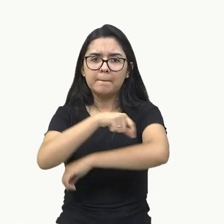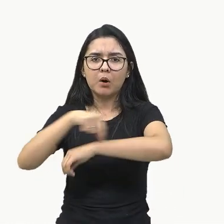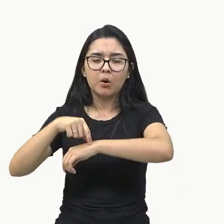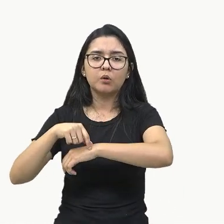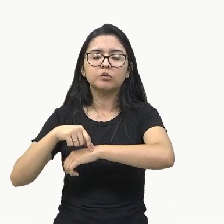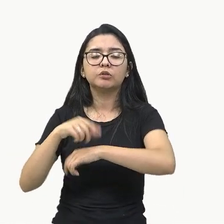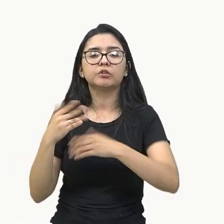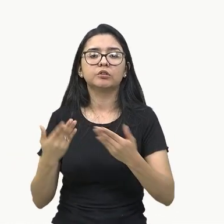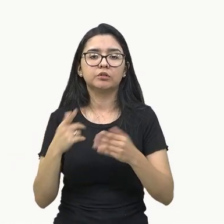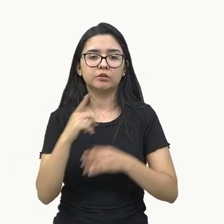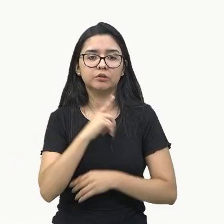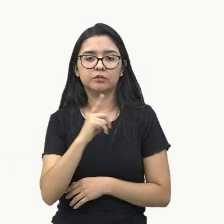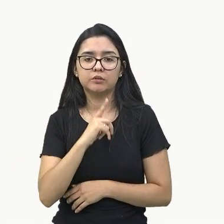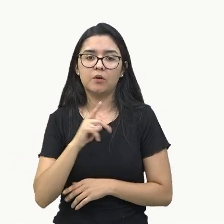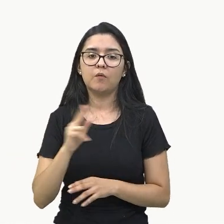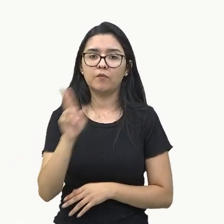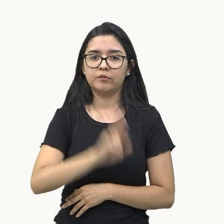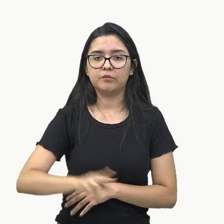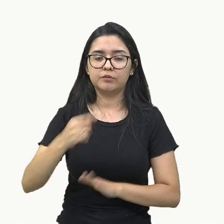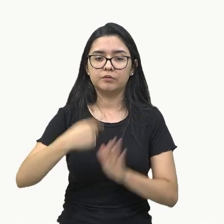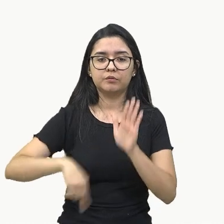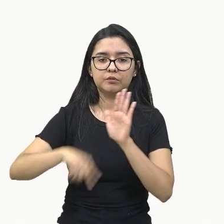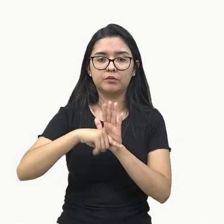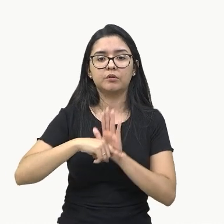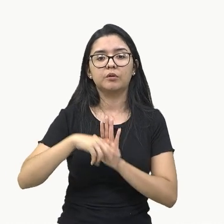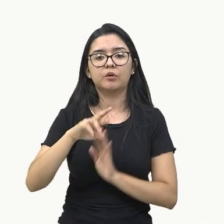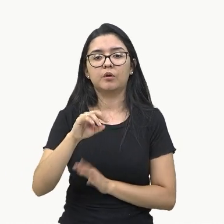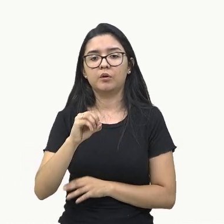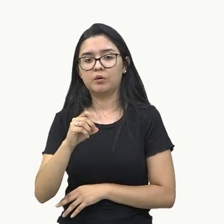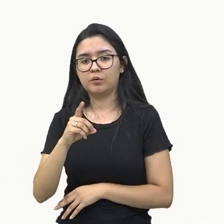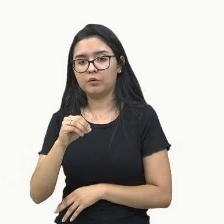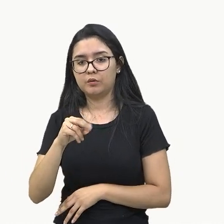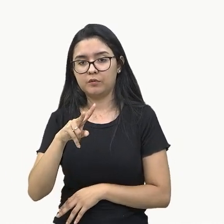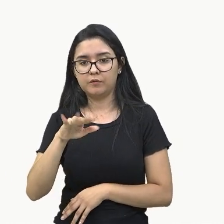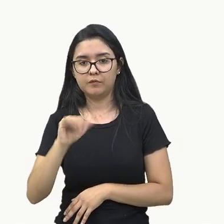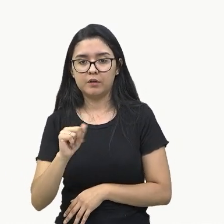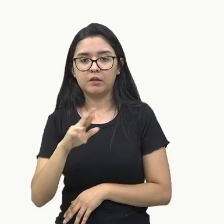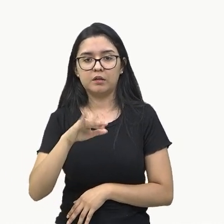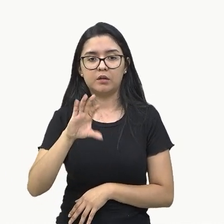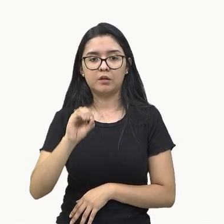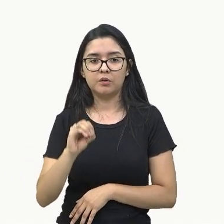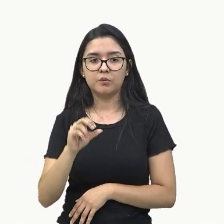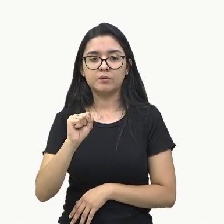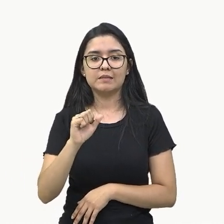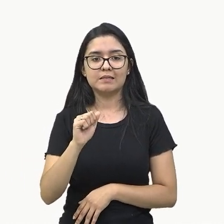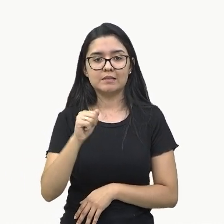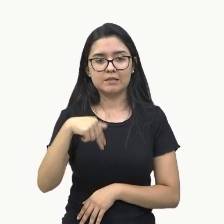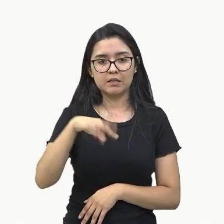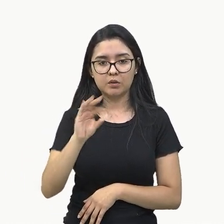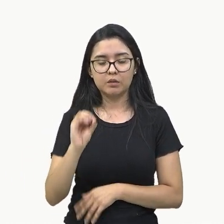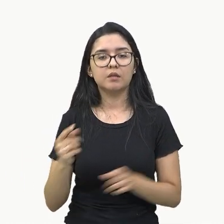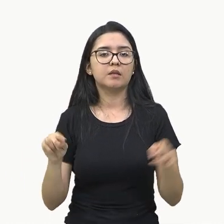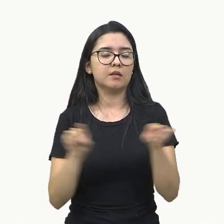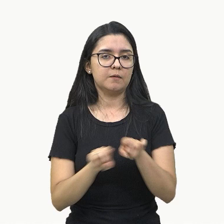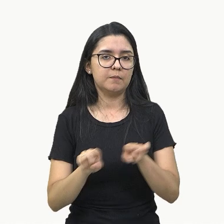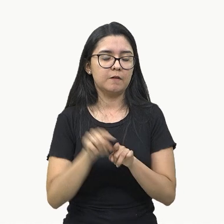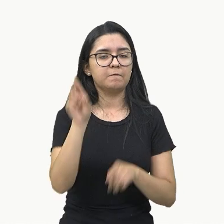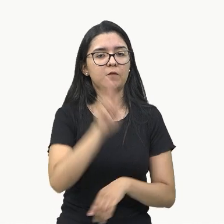isso eu vou colocar o hífen. Rodovia Rio Santo, estou falando de uma rodovia Rio Santo, também vou utilizar o hífen.